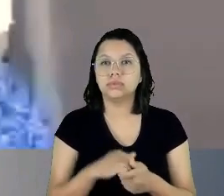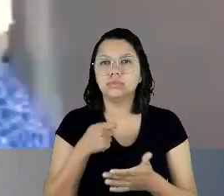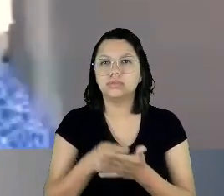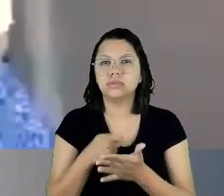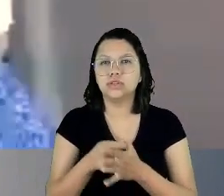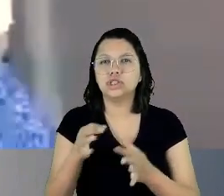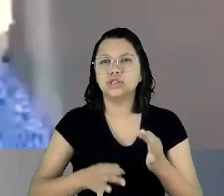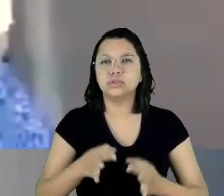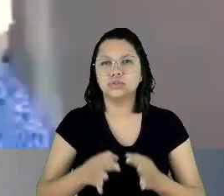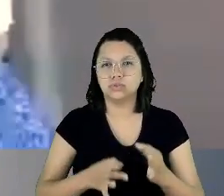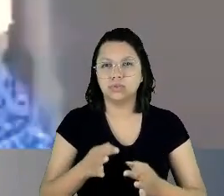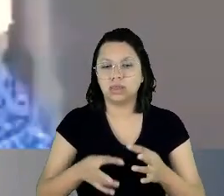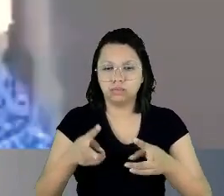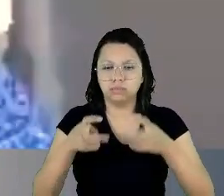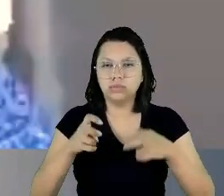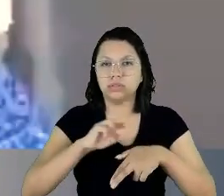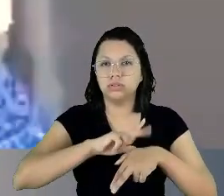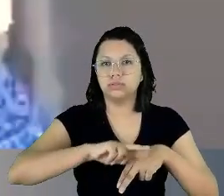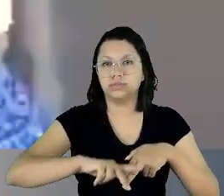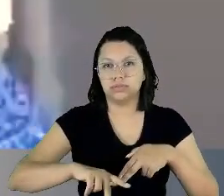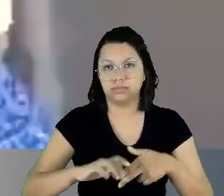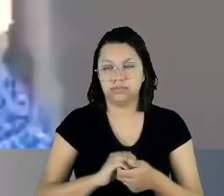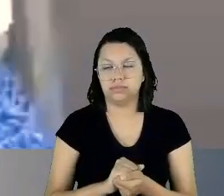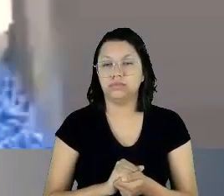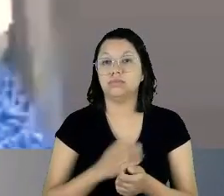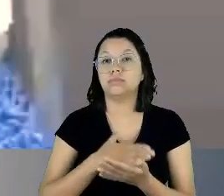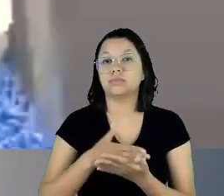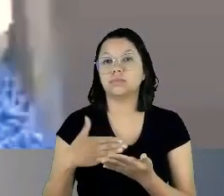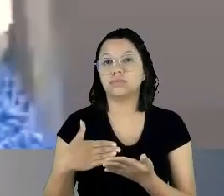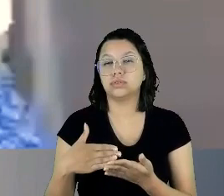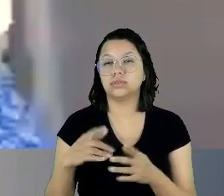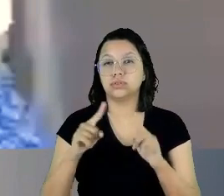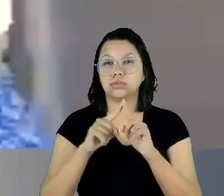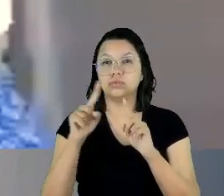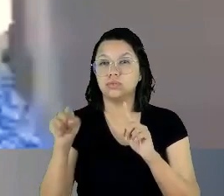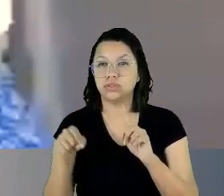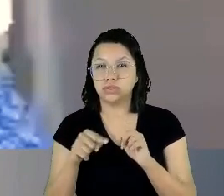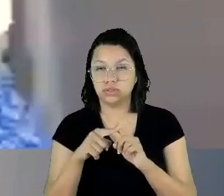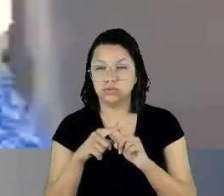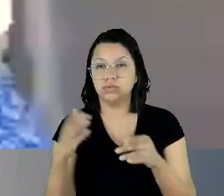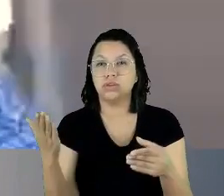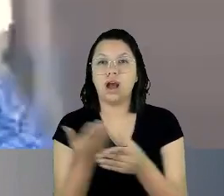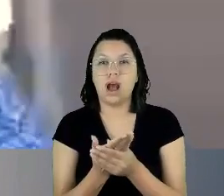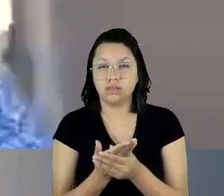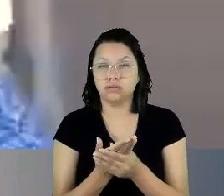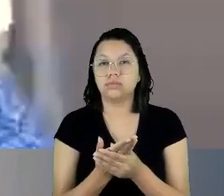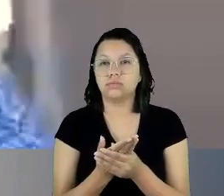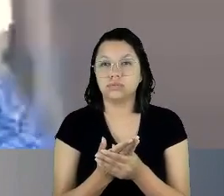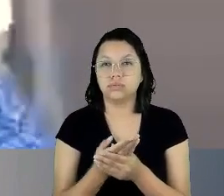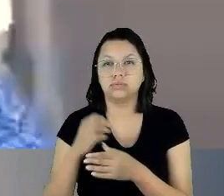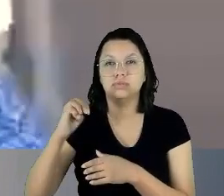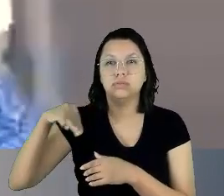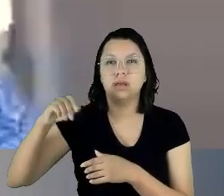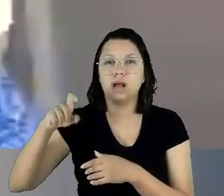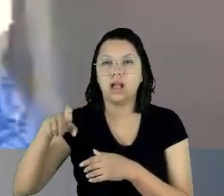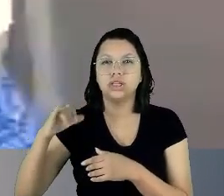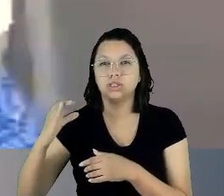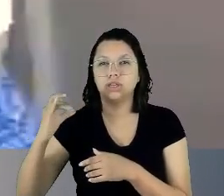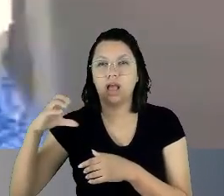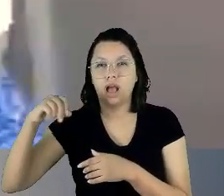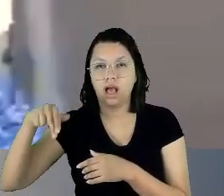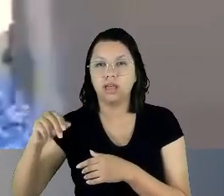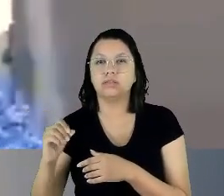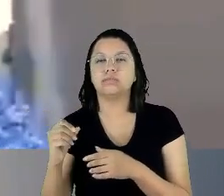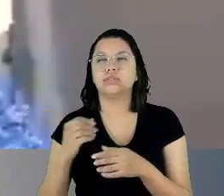o dever de julgar com perspectiva de gênero, né, a partir de um ciclo de casos mexicanos de